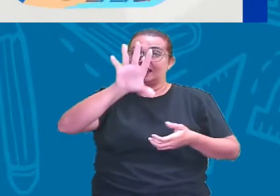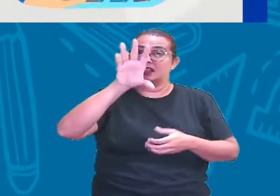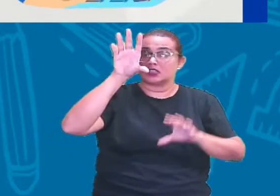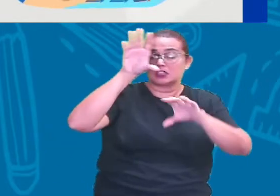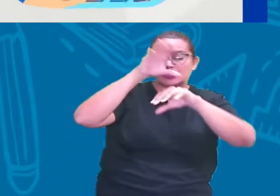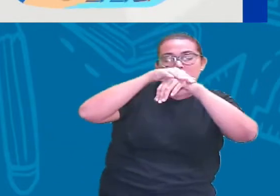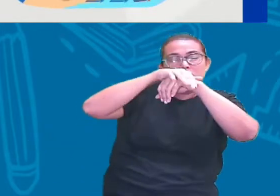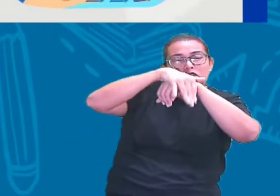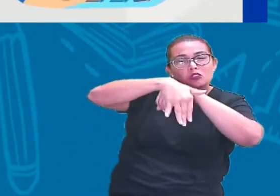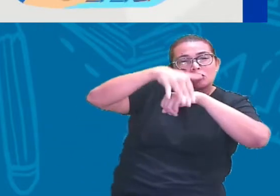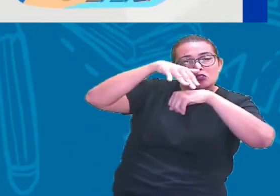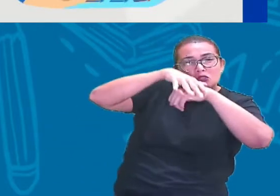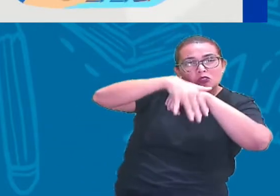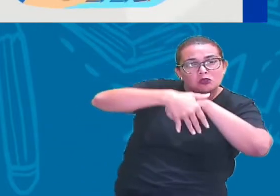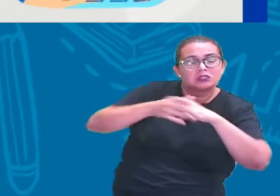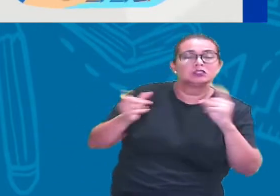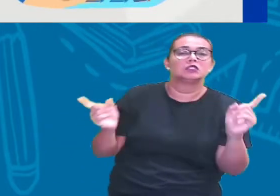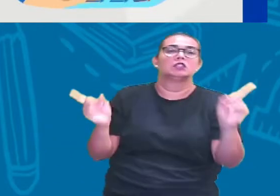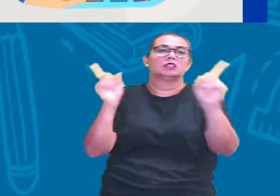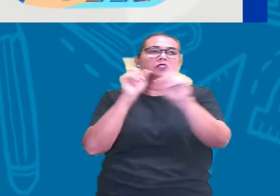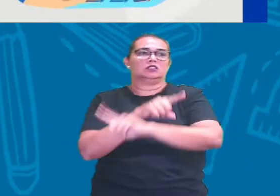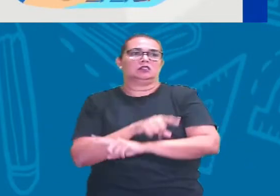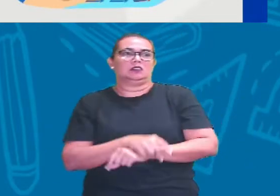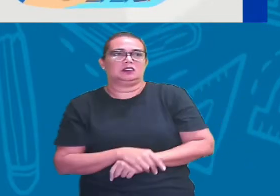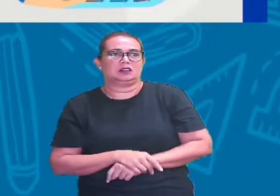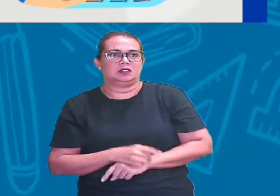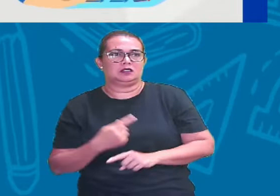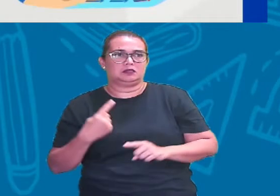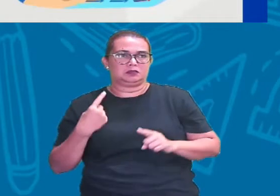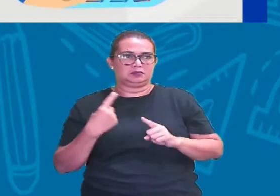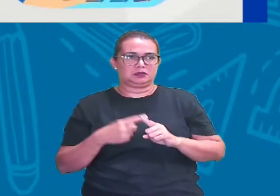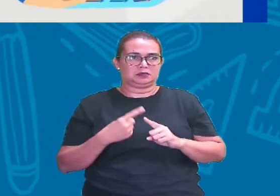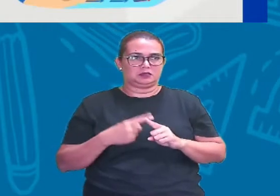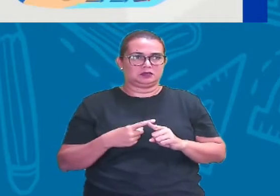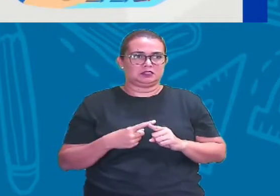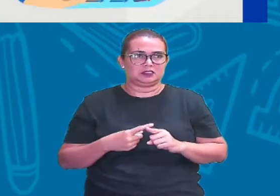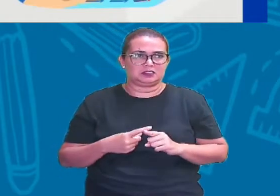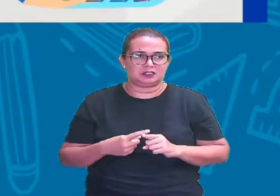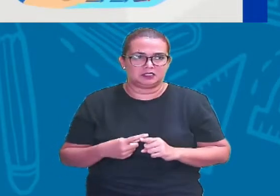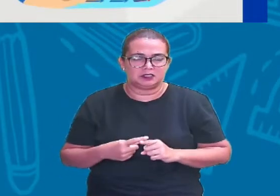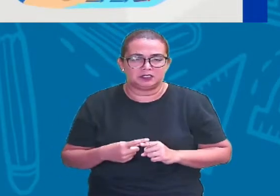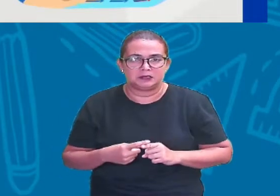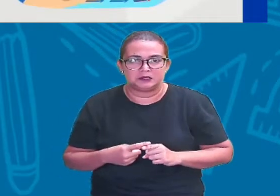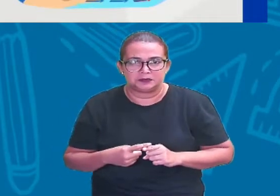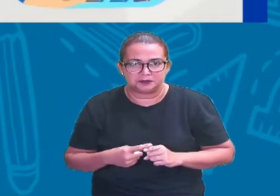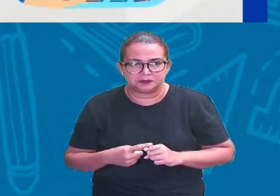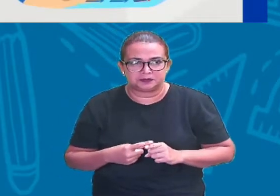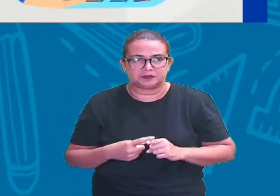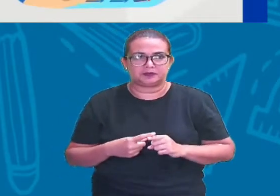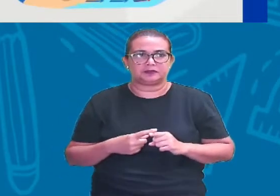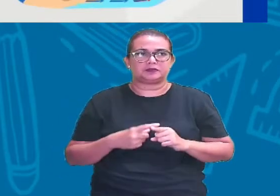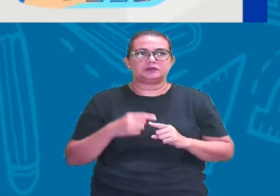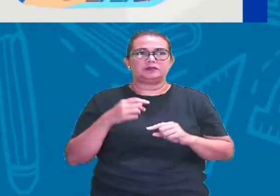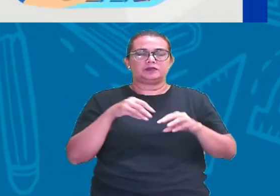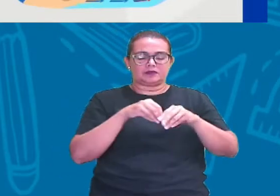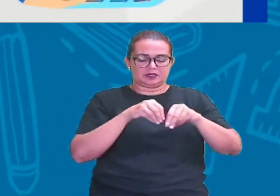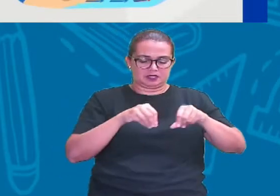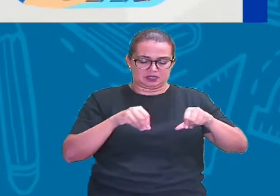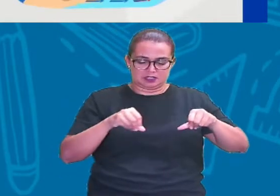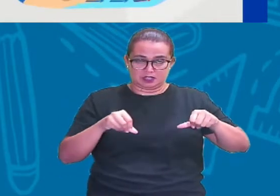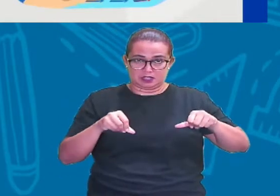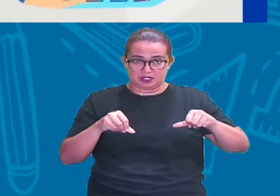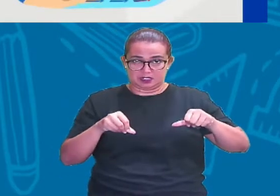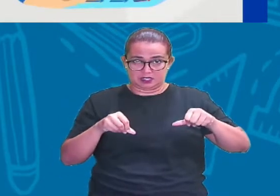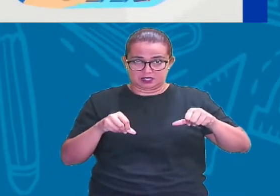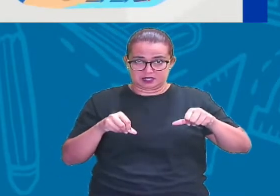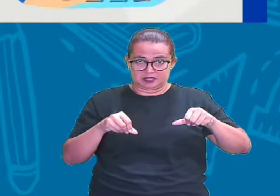noite já é o contrário. Como assim, professor? Gente, olha, como eu falei para vocês que o calor específico da areia é menor do que o